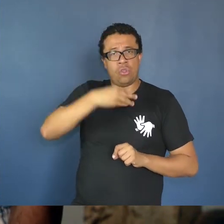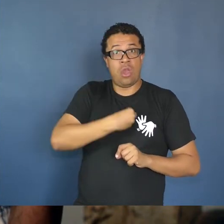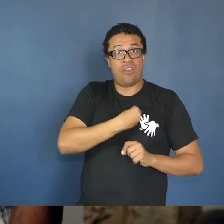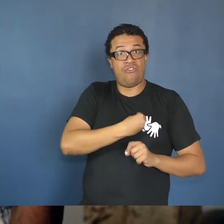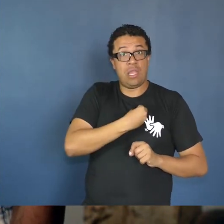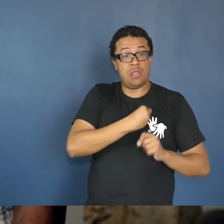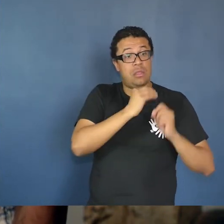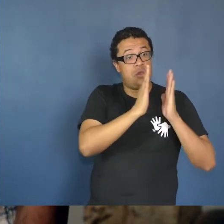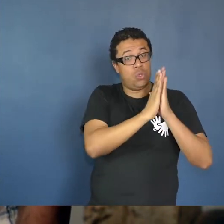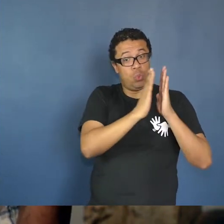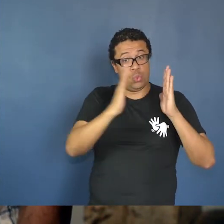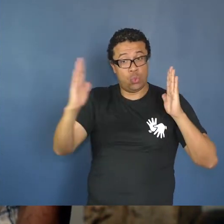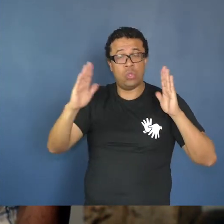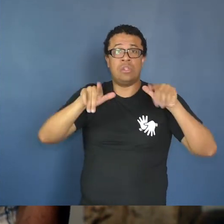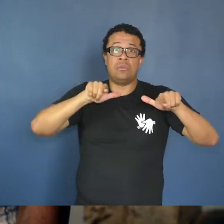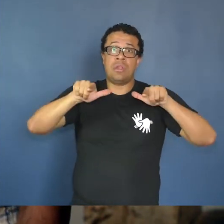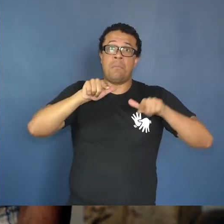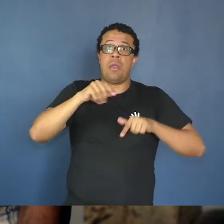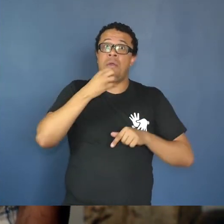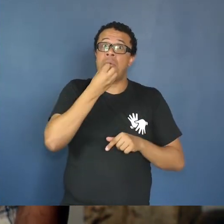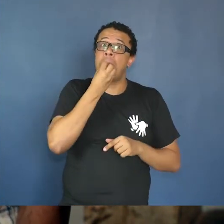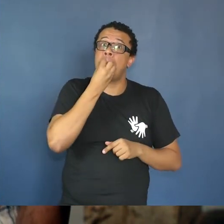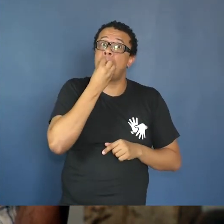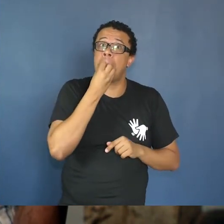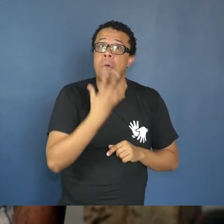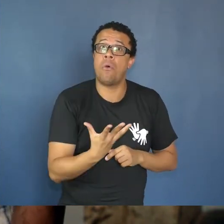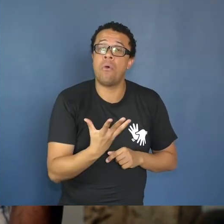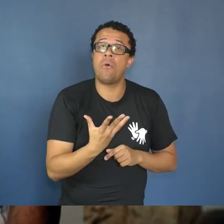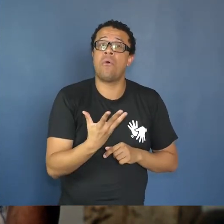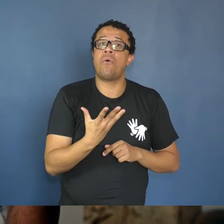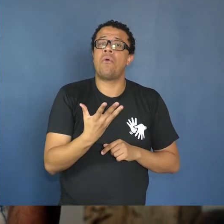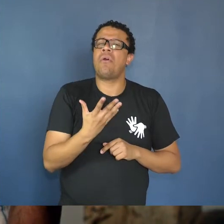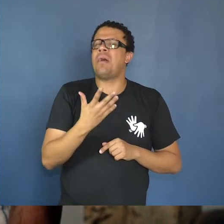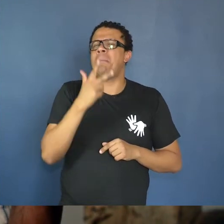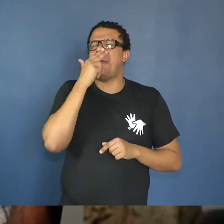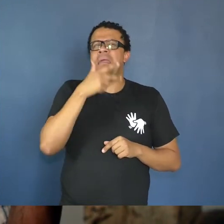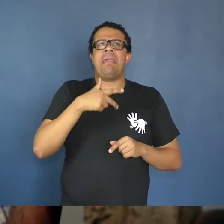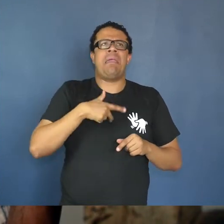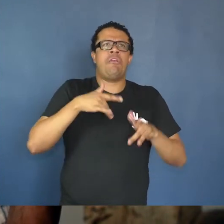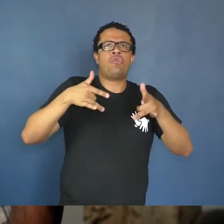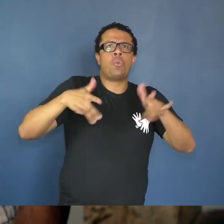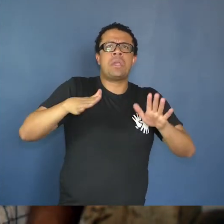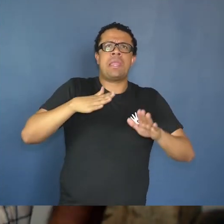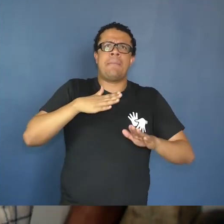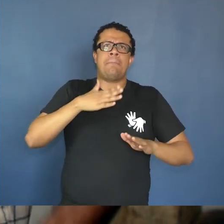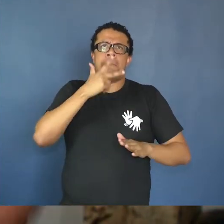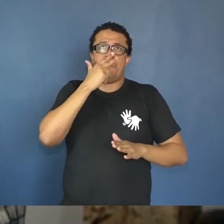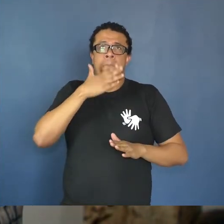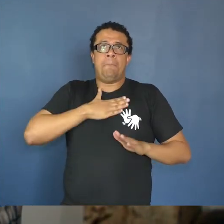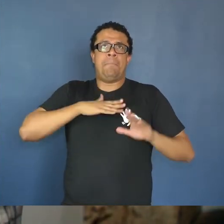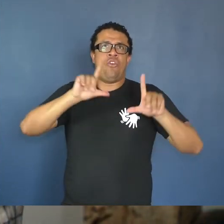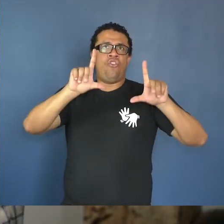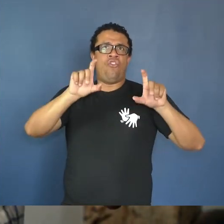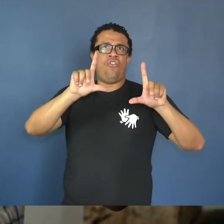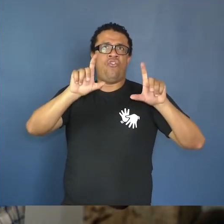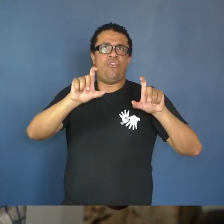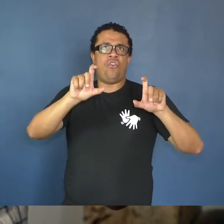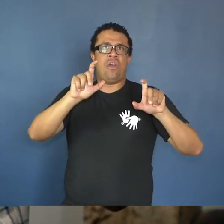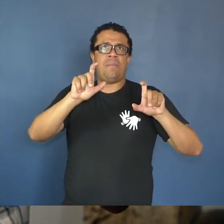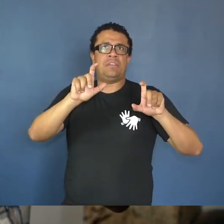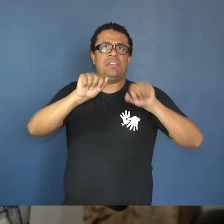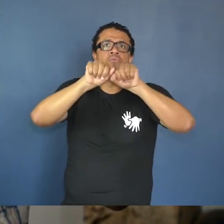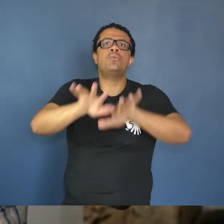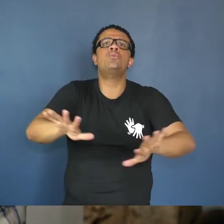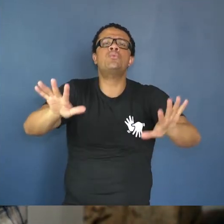ela já tem uma história de vida, tem trabalhos publicados, né? E eu não queria nunca que a minha